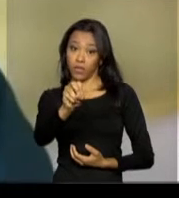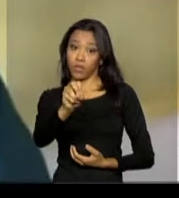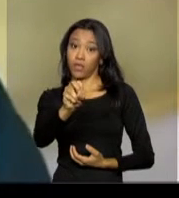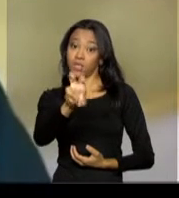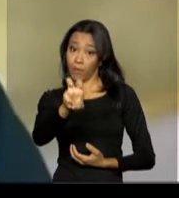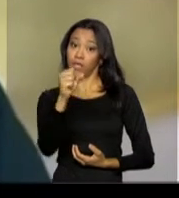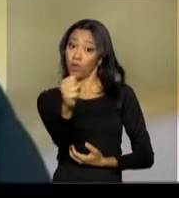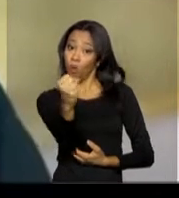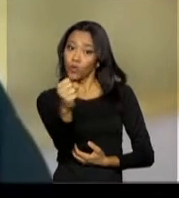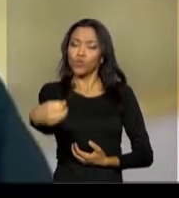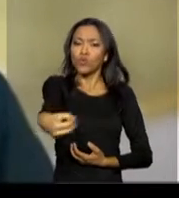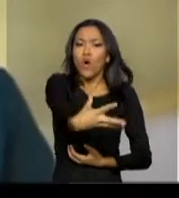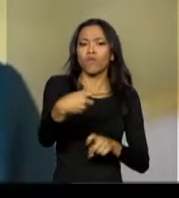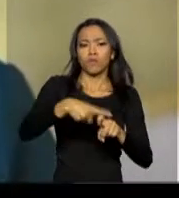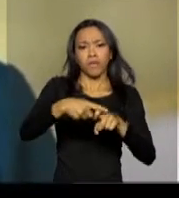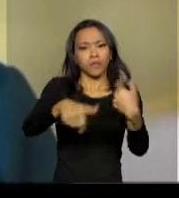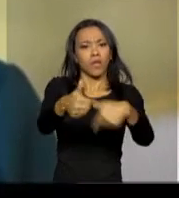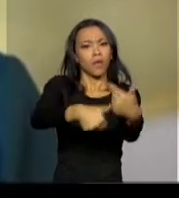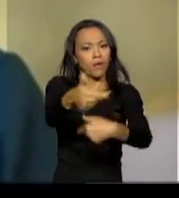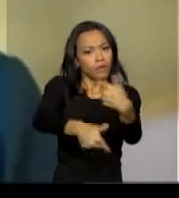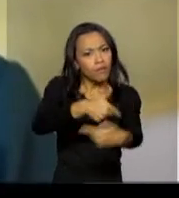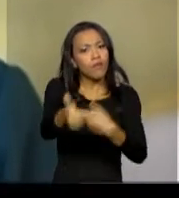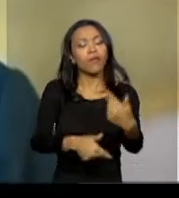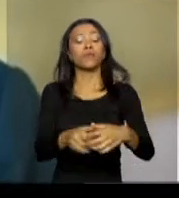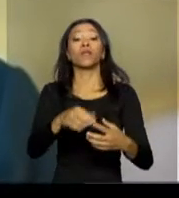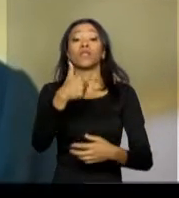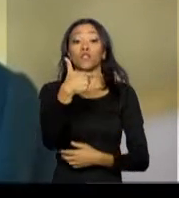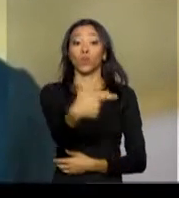6.658 novos médicos em